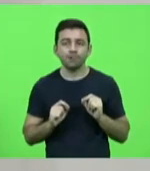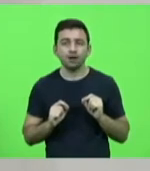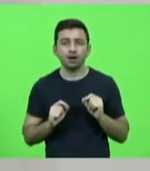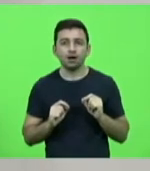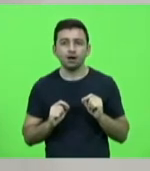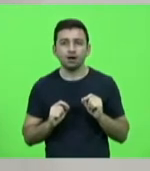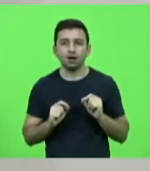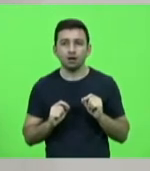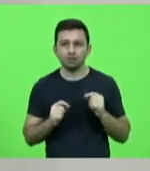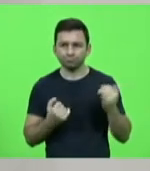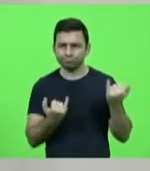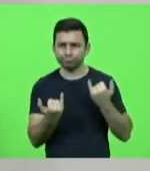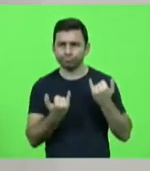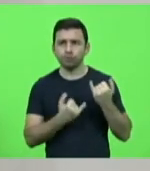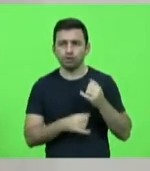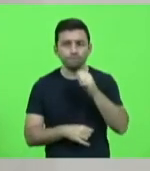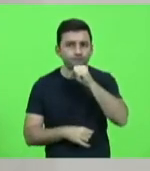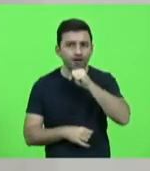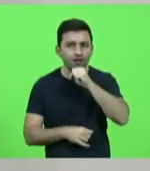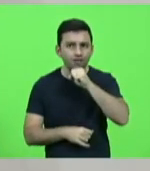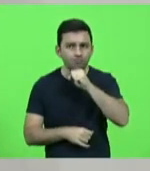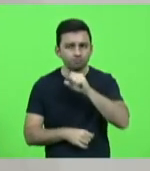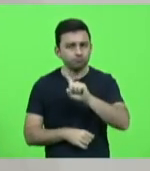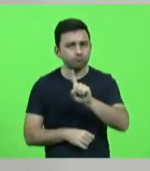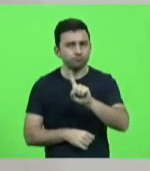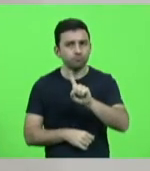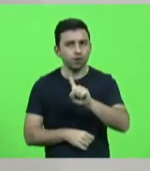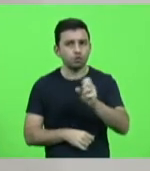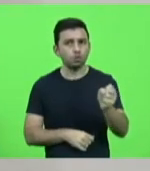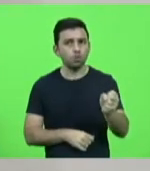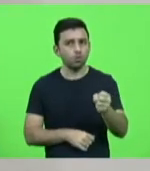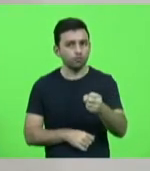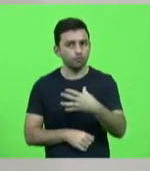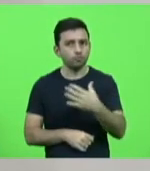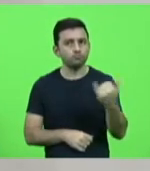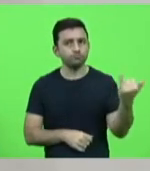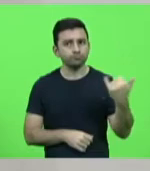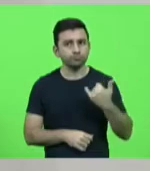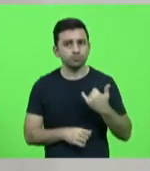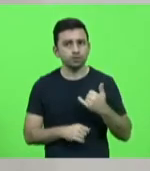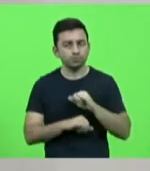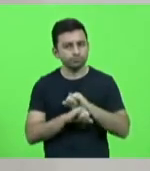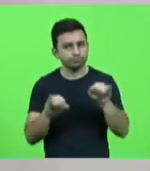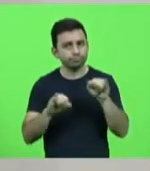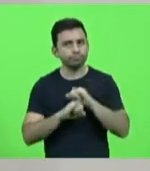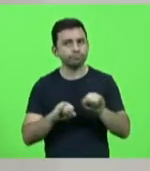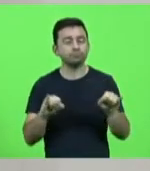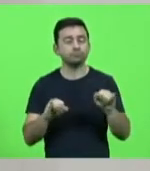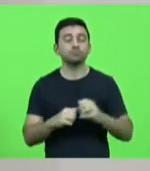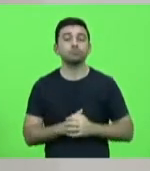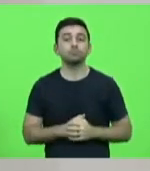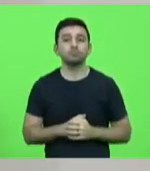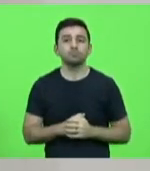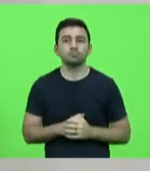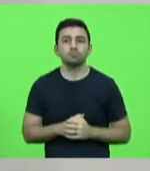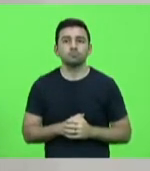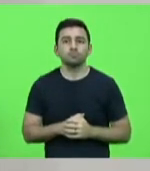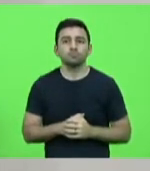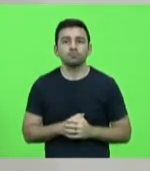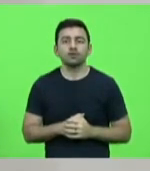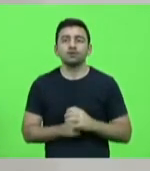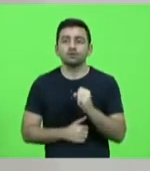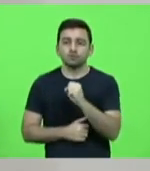notícia velha, é notícia nova, por incrível que pareça.